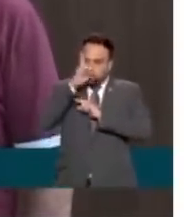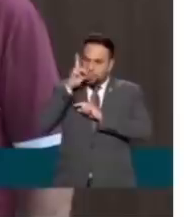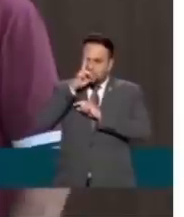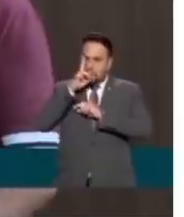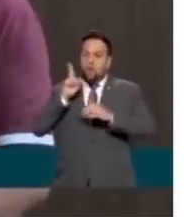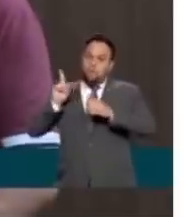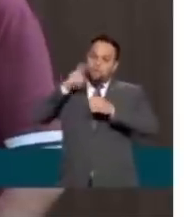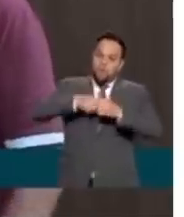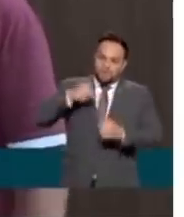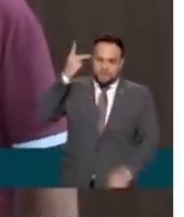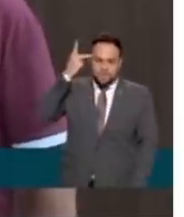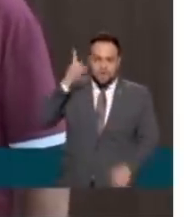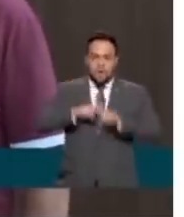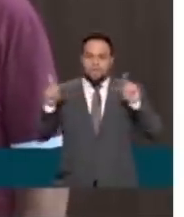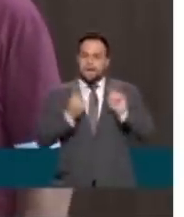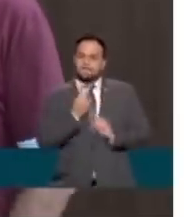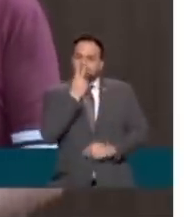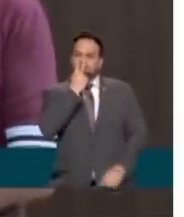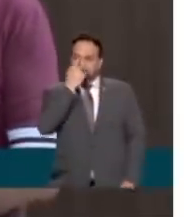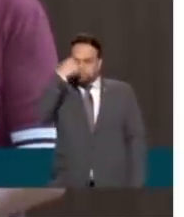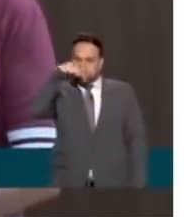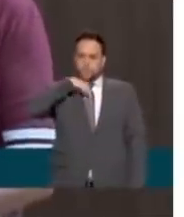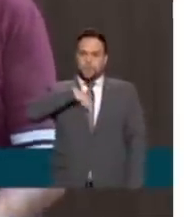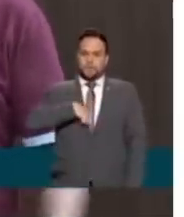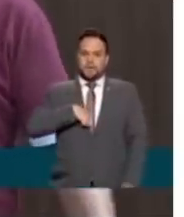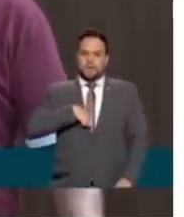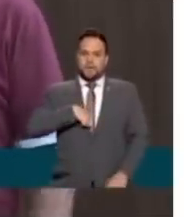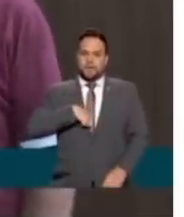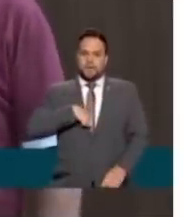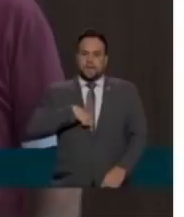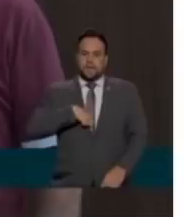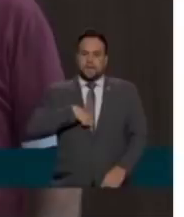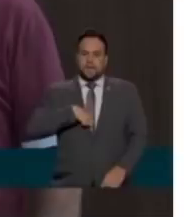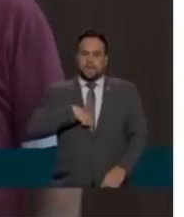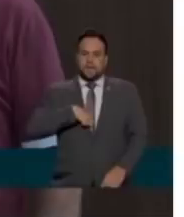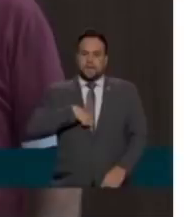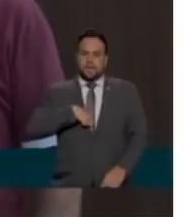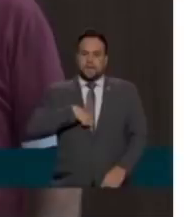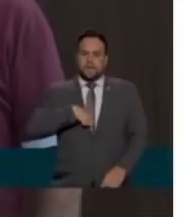Tá? Quando eles botaram aqui a sonda nova, as graças, em poucos minutos vazou aí, 600 ml.